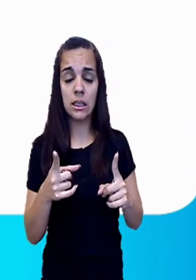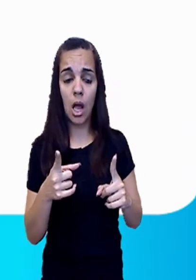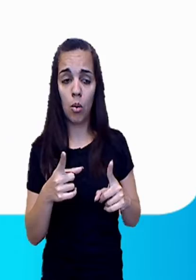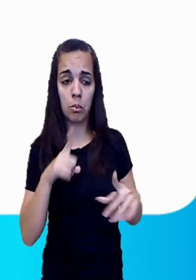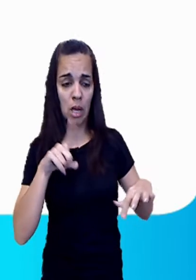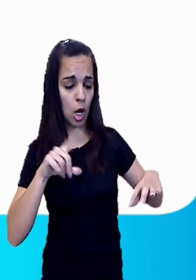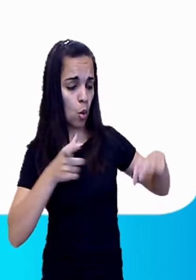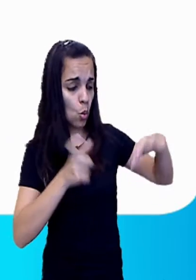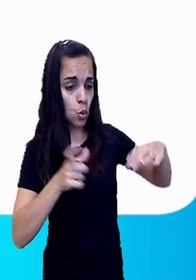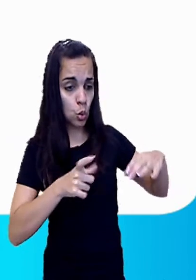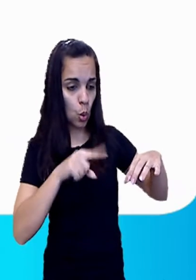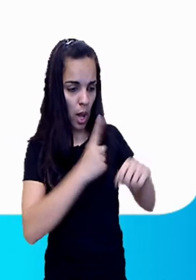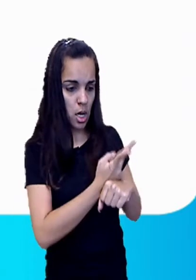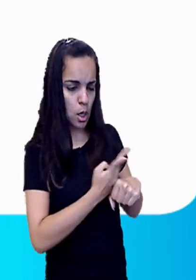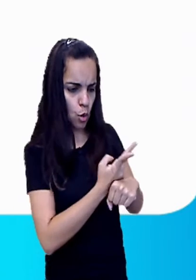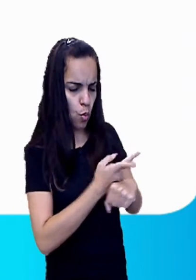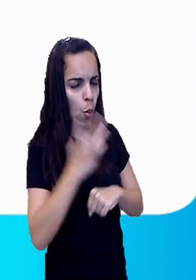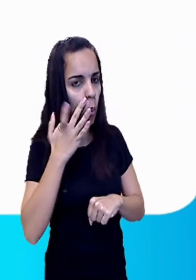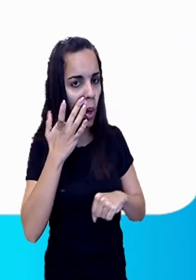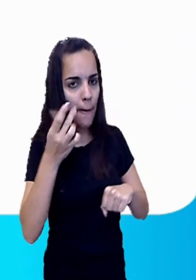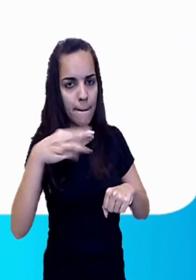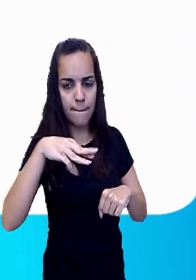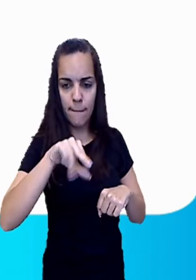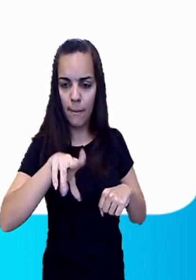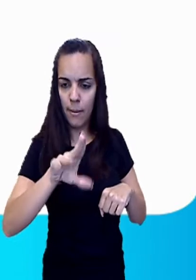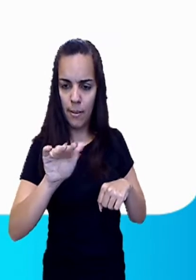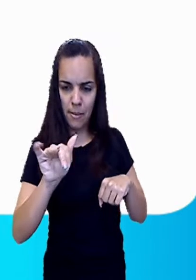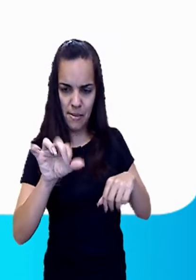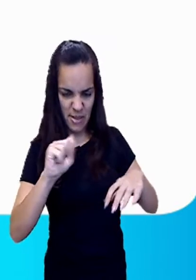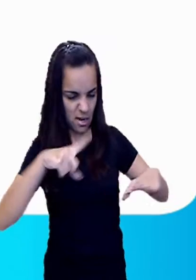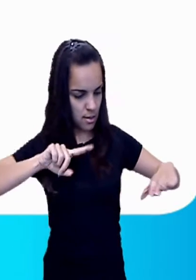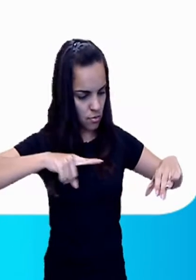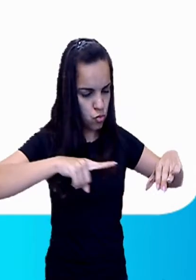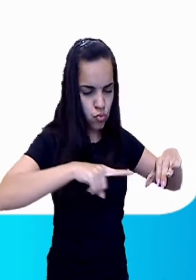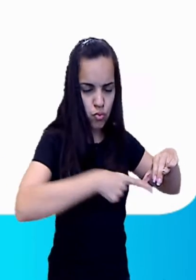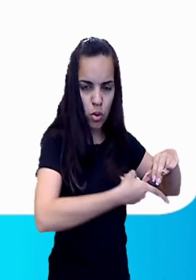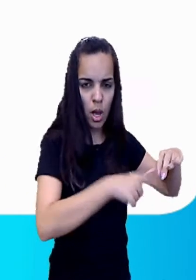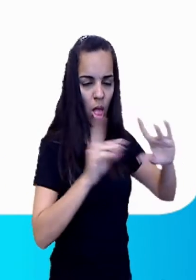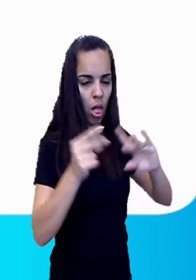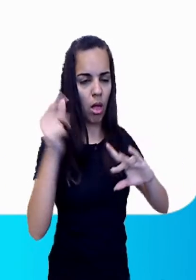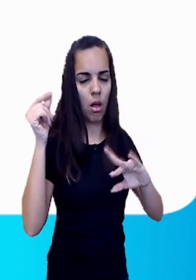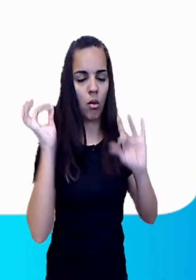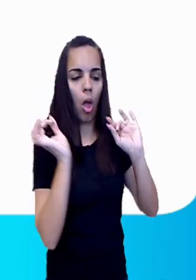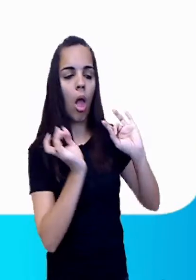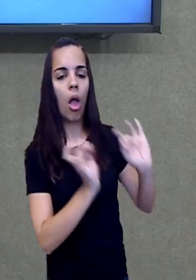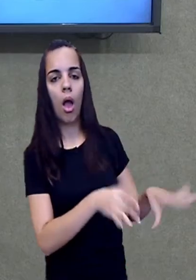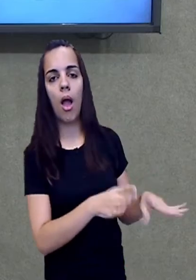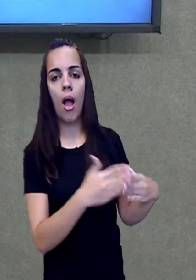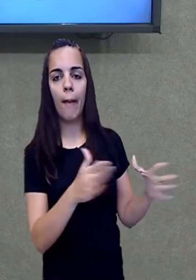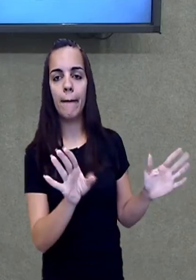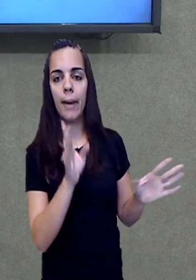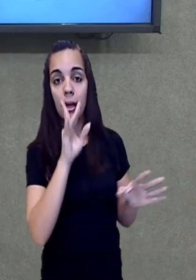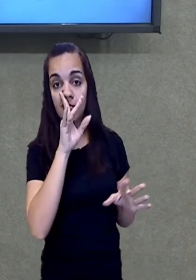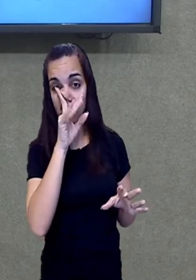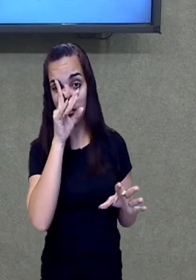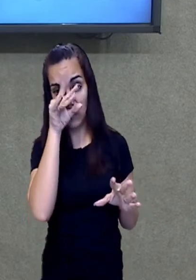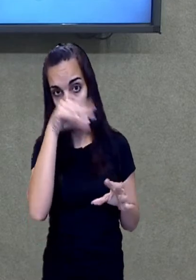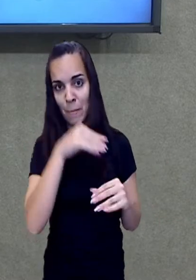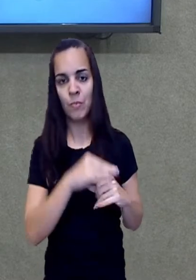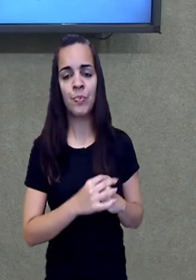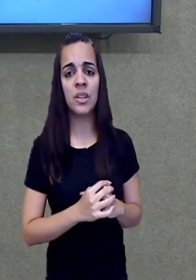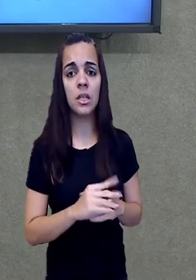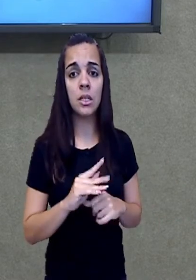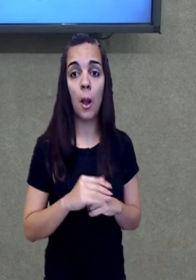antigas ou desativadas, que não foram reparadas pelas empresas mineradoras. o que vinha muito